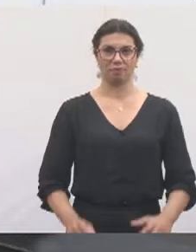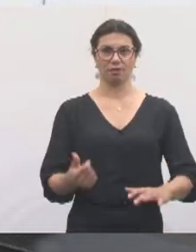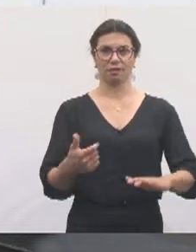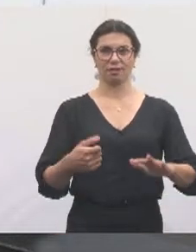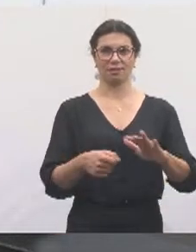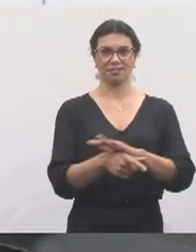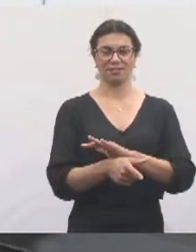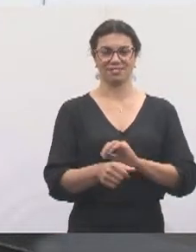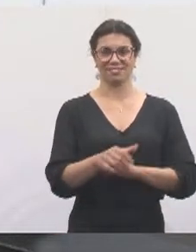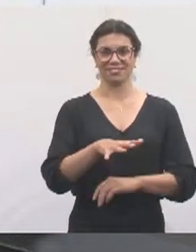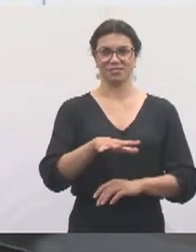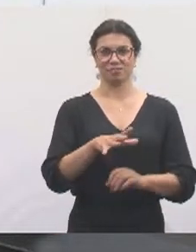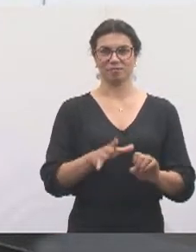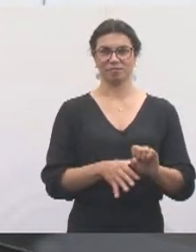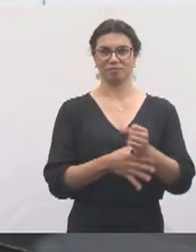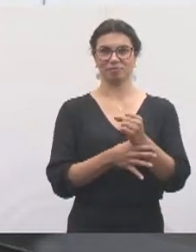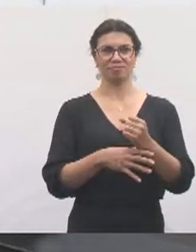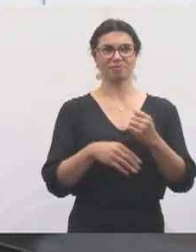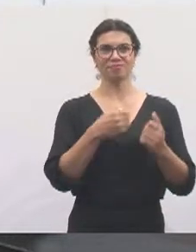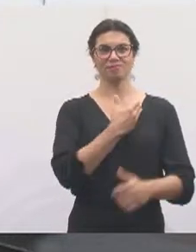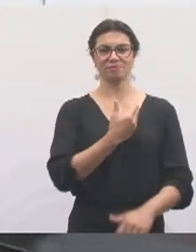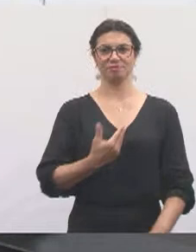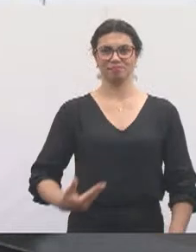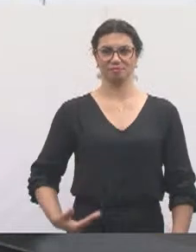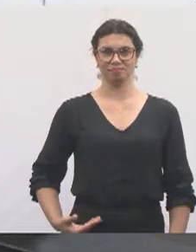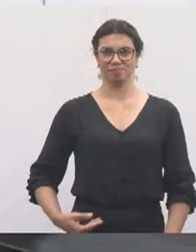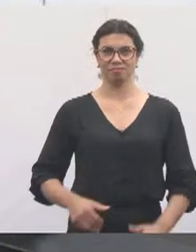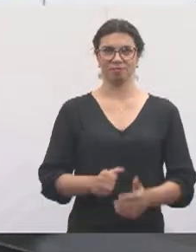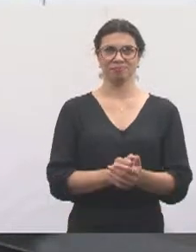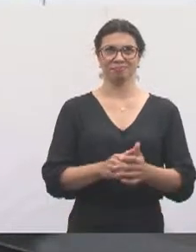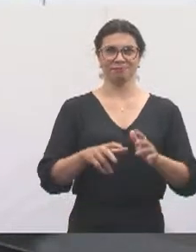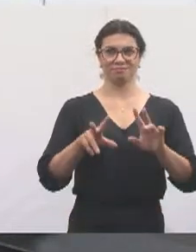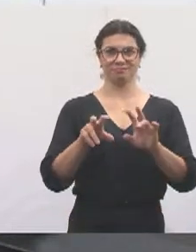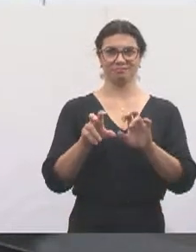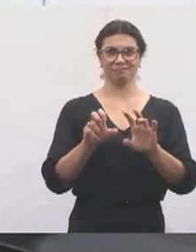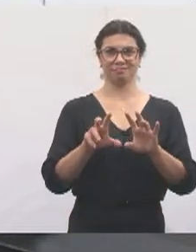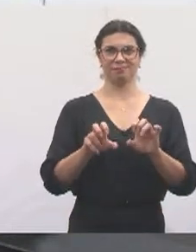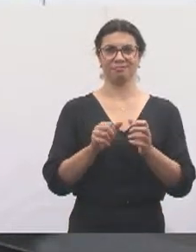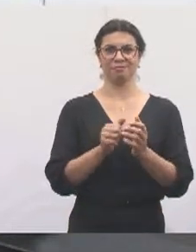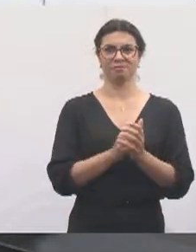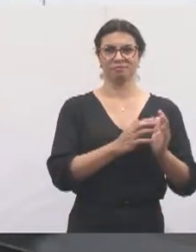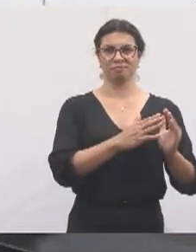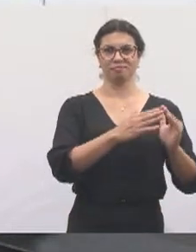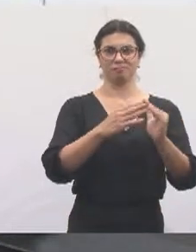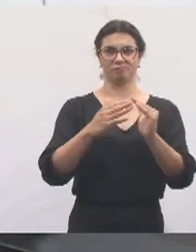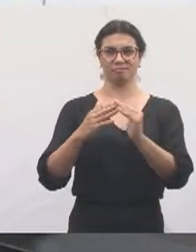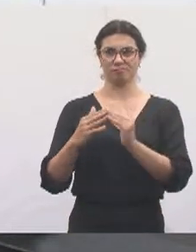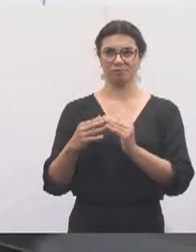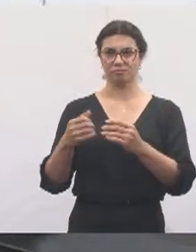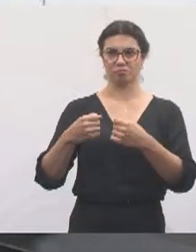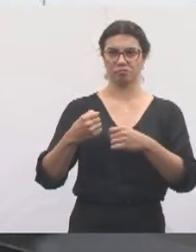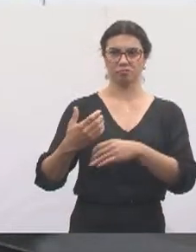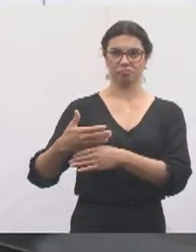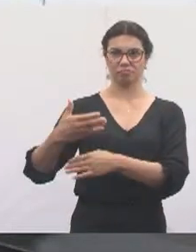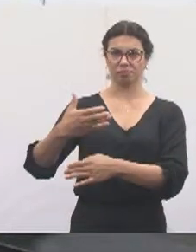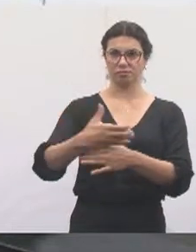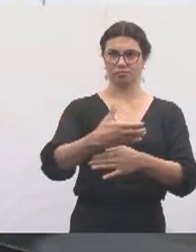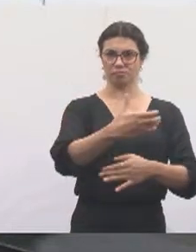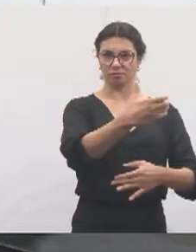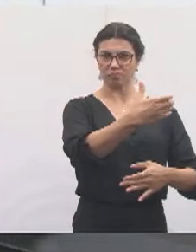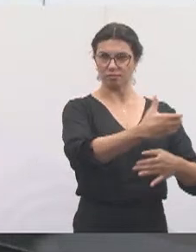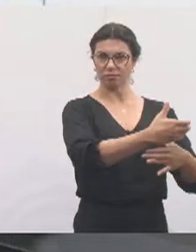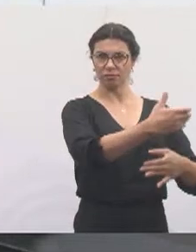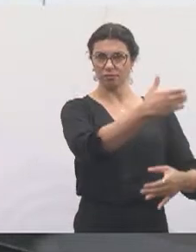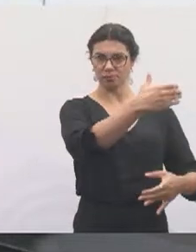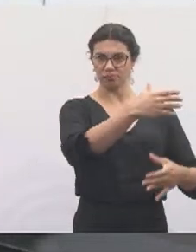segurança pública através da implantação do sistema de segurança murala eletrônica Para que sejam abrangido as